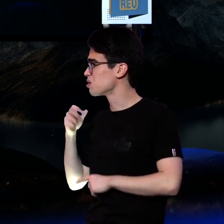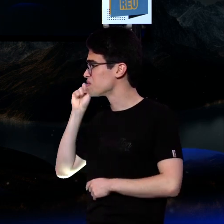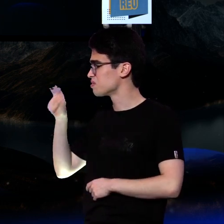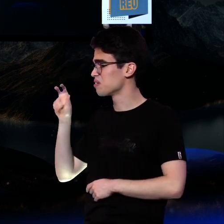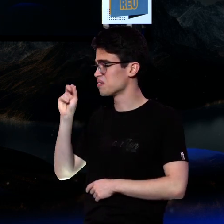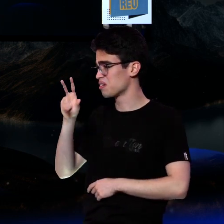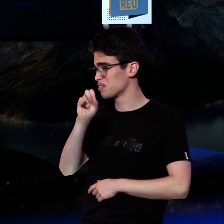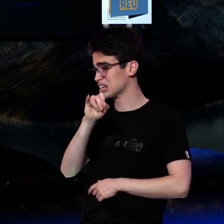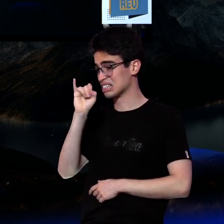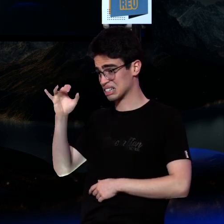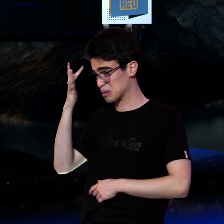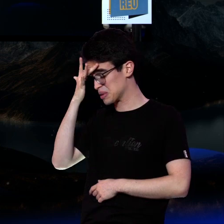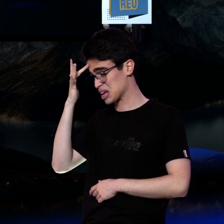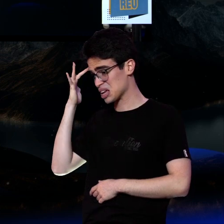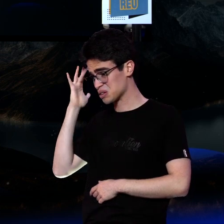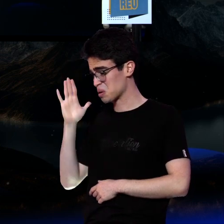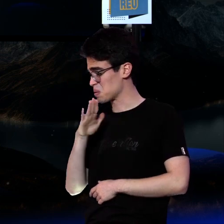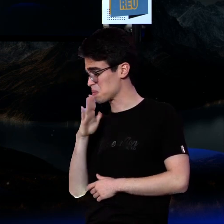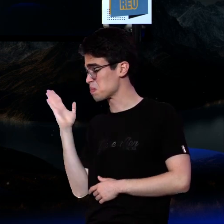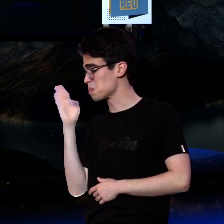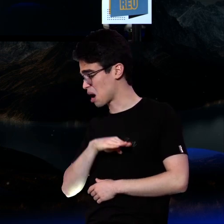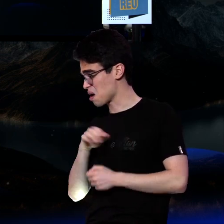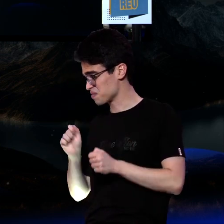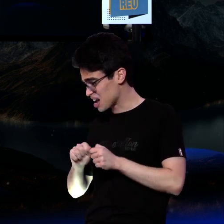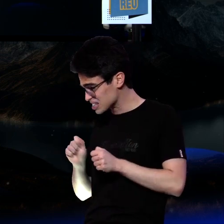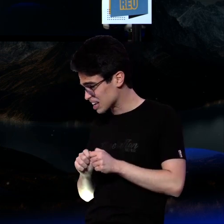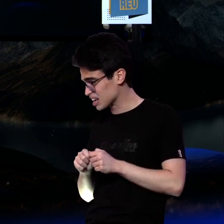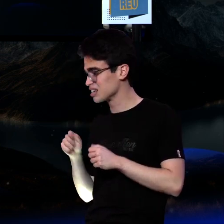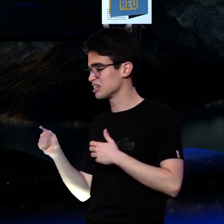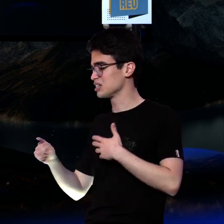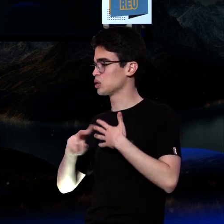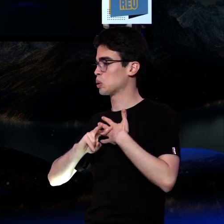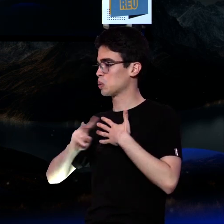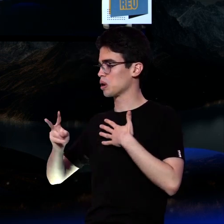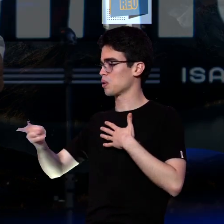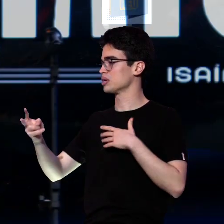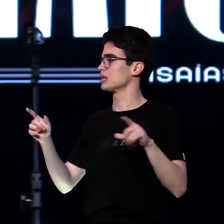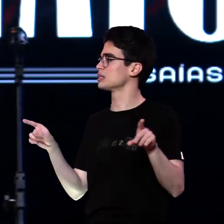cultiva o mal e semeia a maldade, isso também colherá.